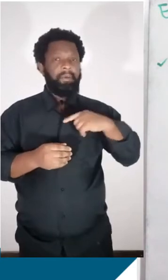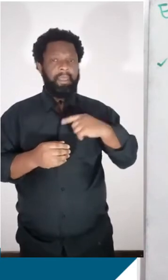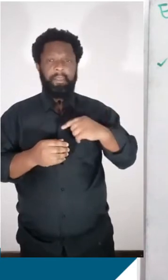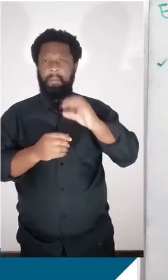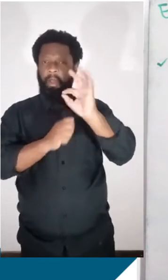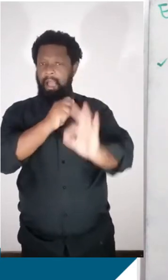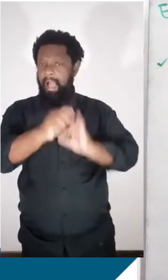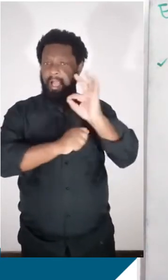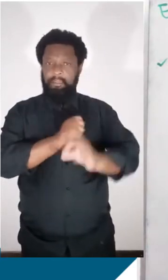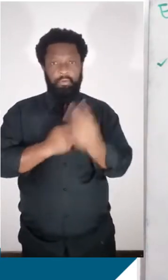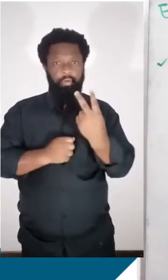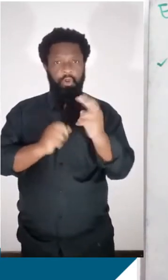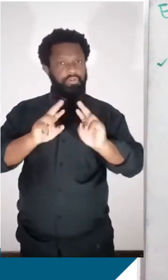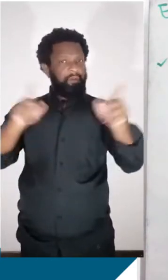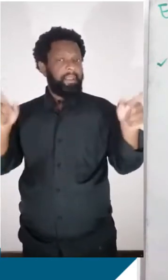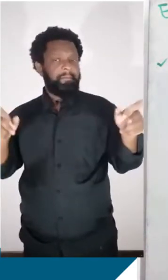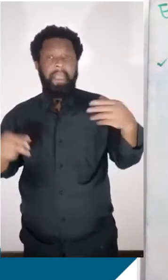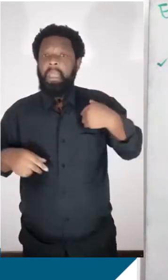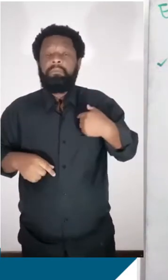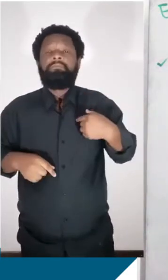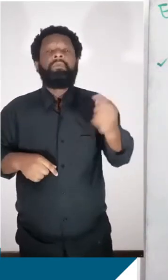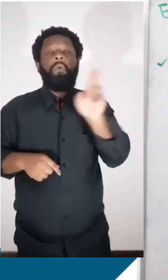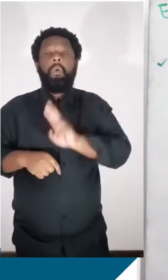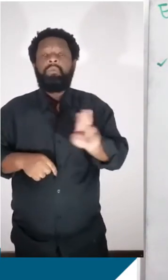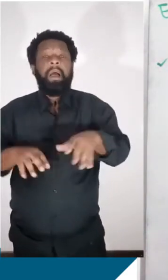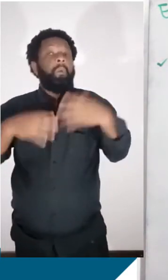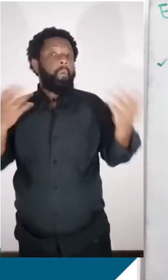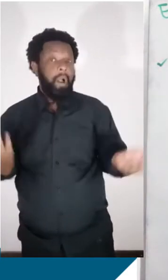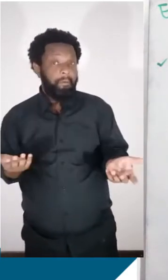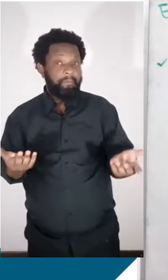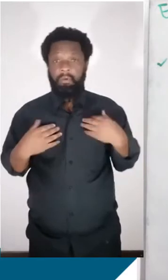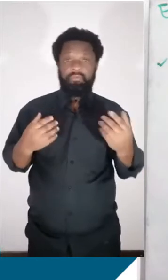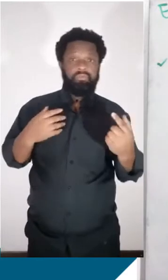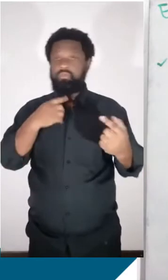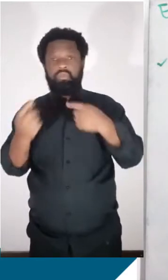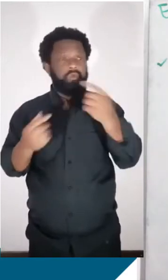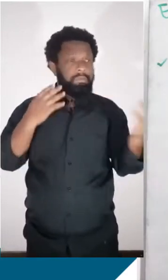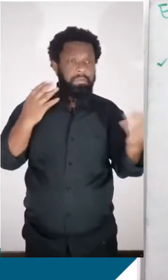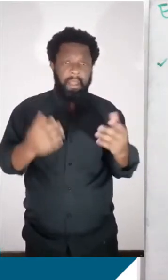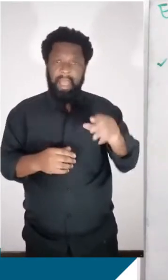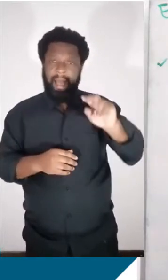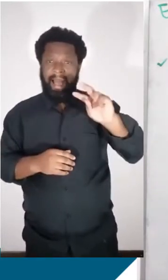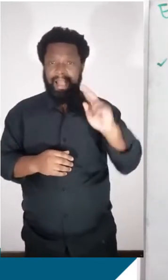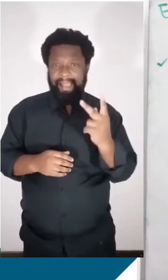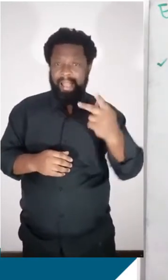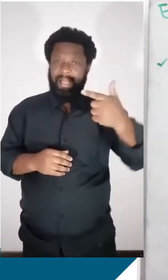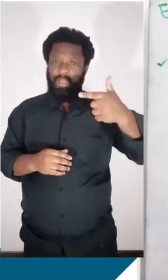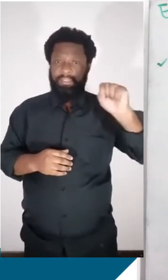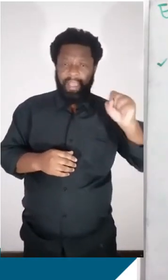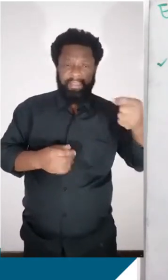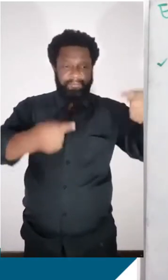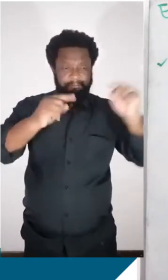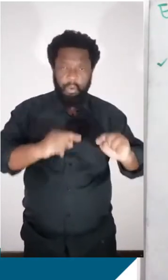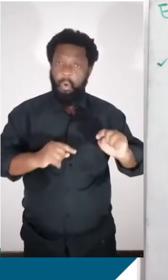dados diferentes. Qual que eu vou usar para descobrir o enxofre? Eu fico na dúvida. Eu uso H2S ou